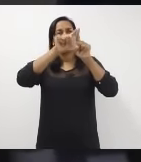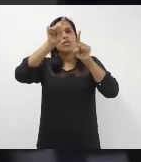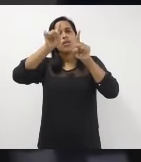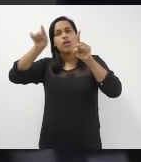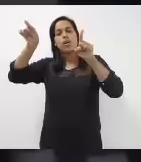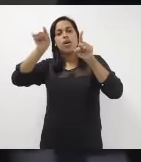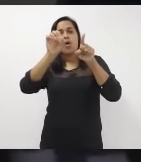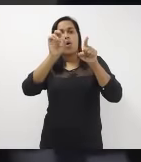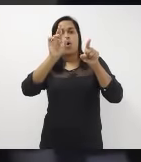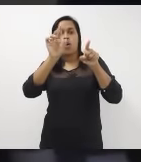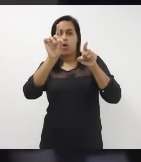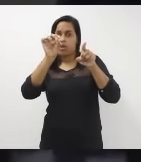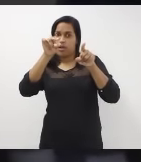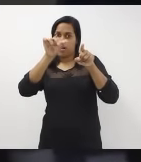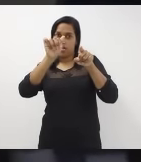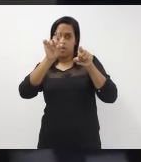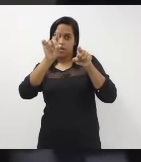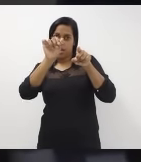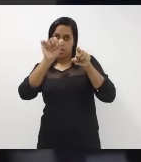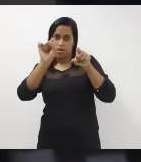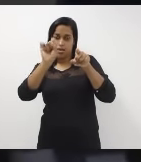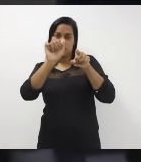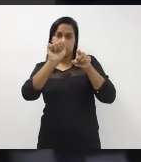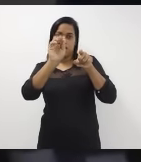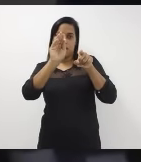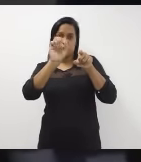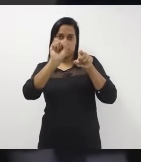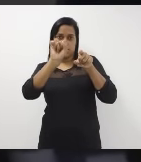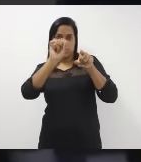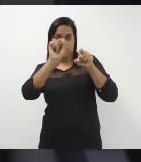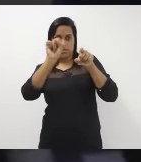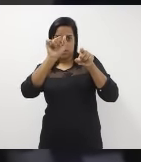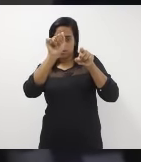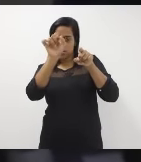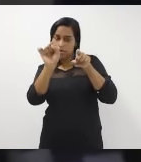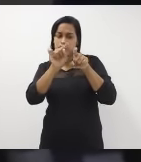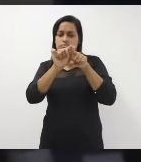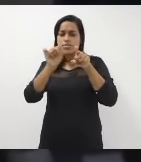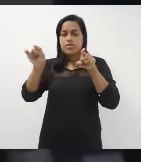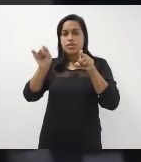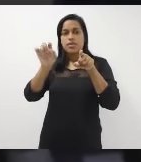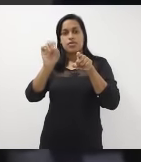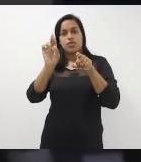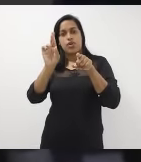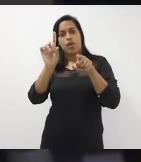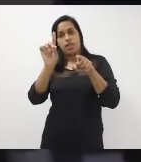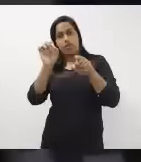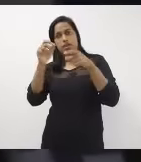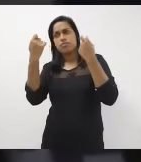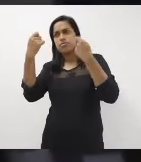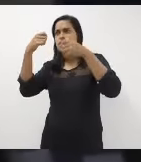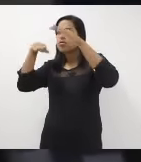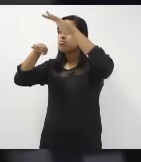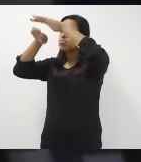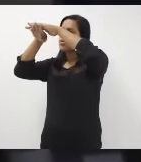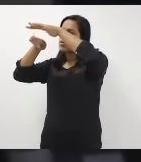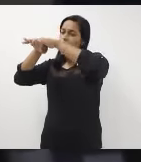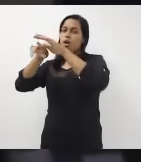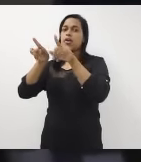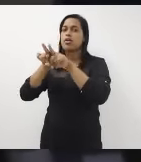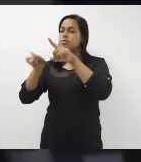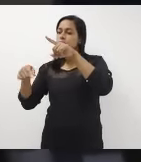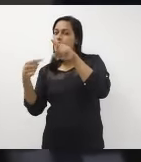abscissa, a gente vai levar em consideração o tempo decorrido da demanda do estoque. Já no eixo das ordenadas, ele vai representar a